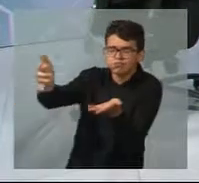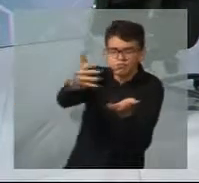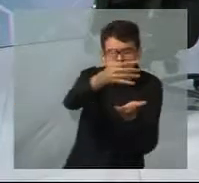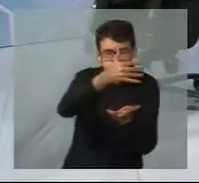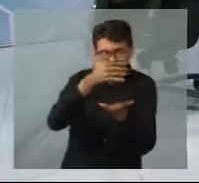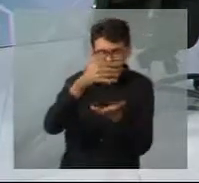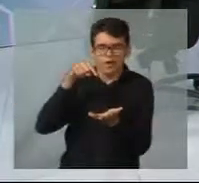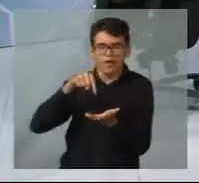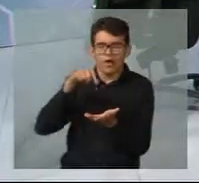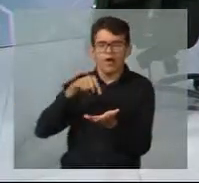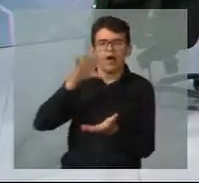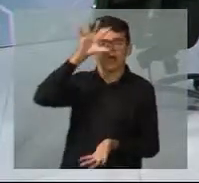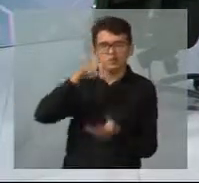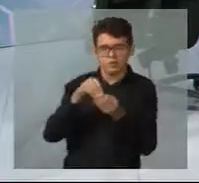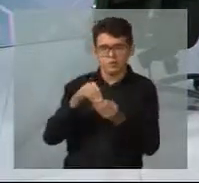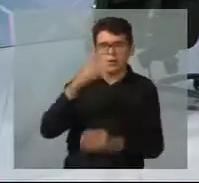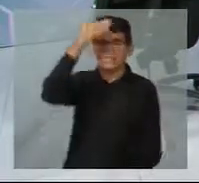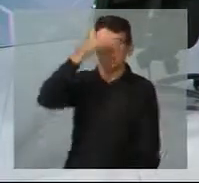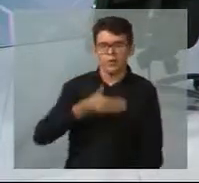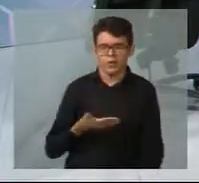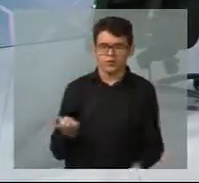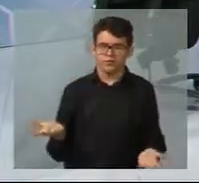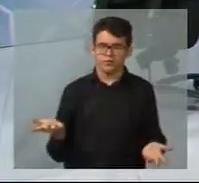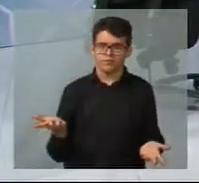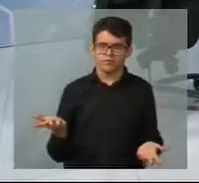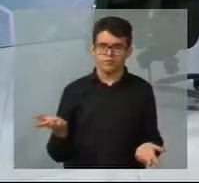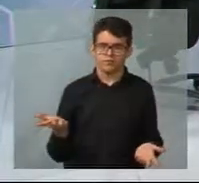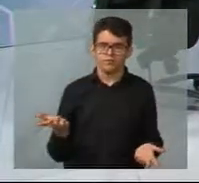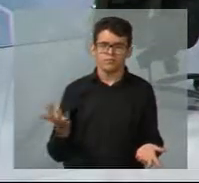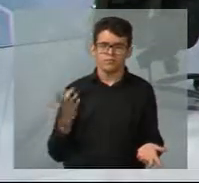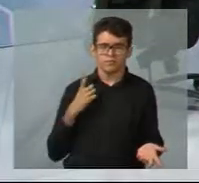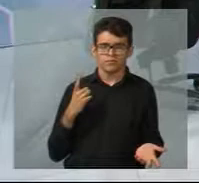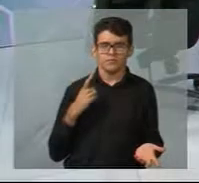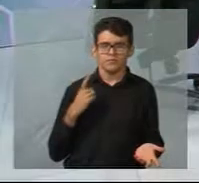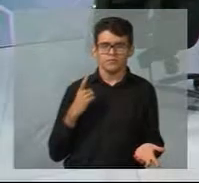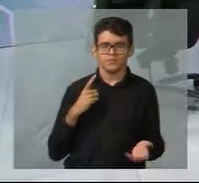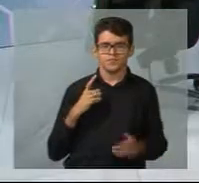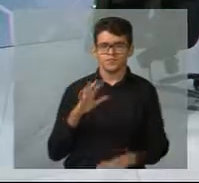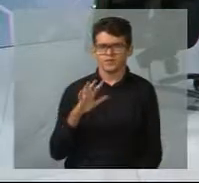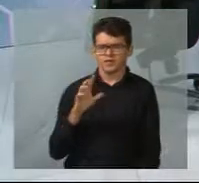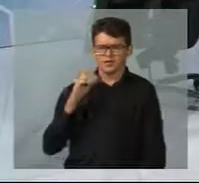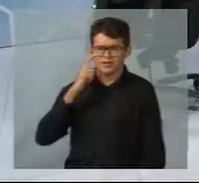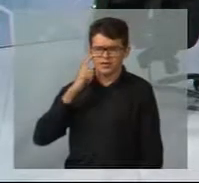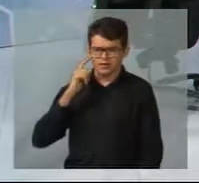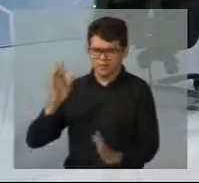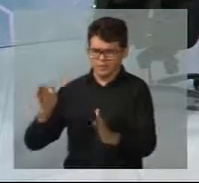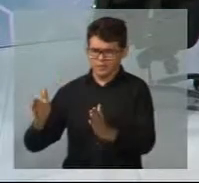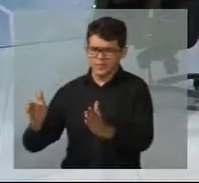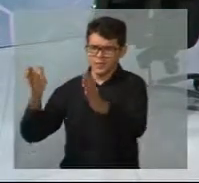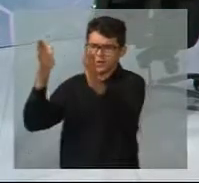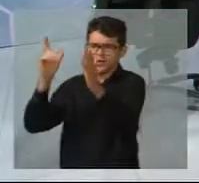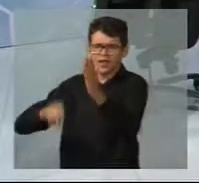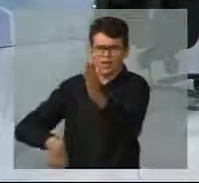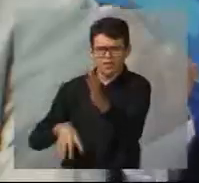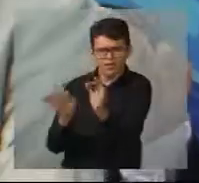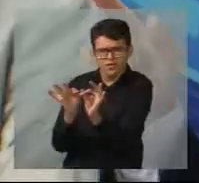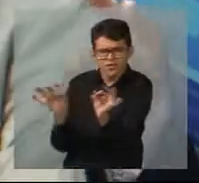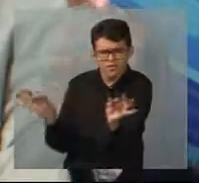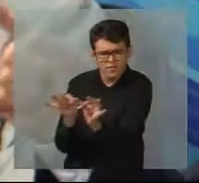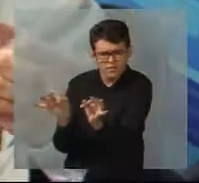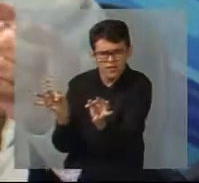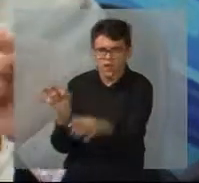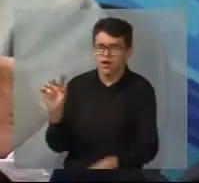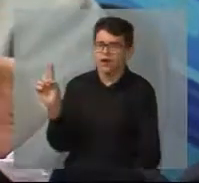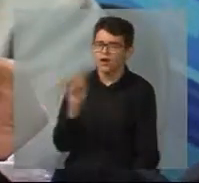lógico formal que os desembargadores e dizer que é uma pequena coisa um apartamento, não é pequena, é do tamanho